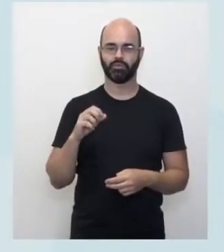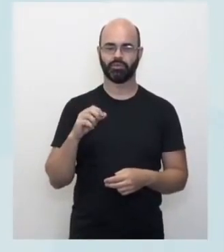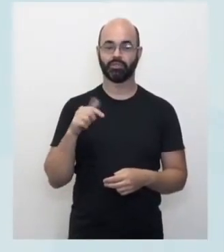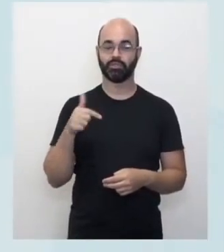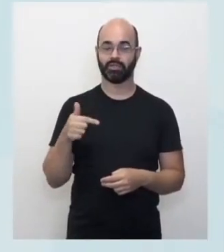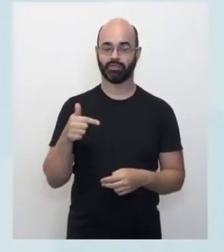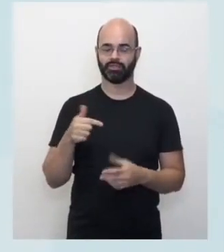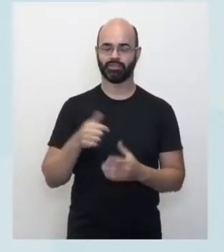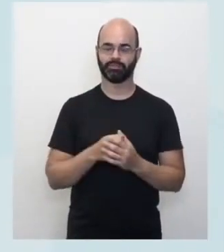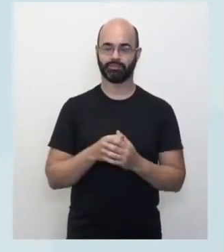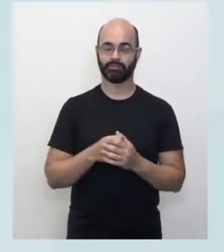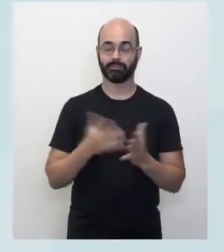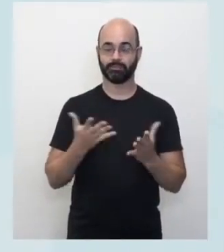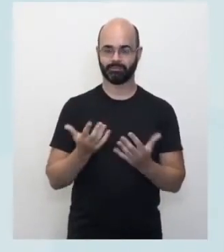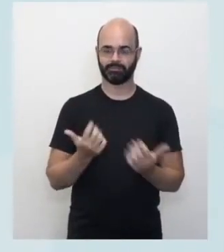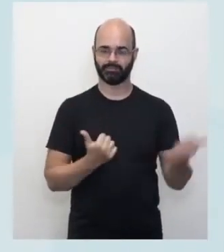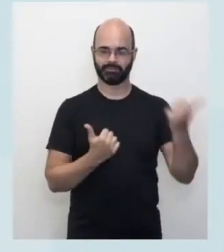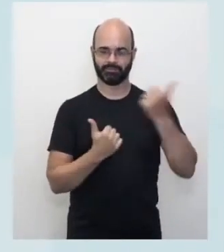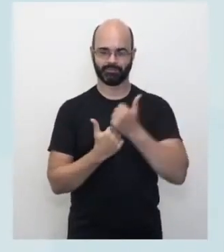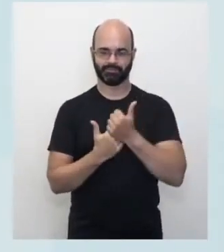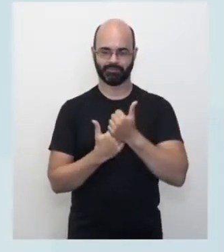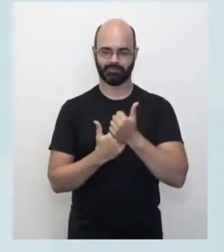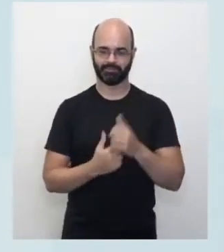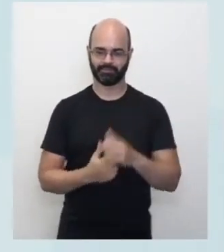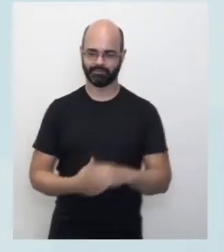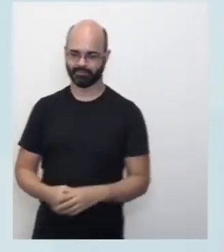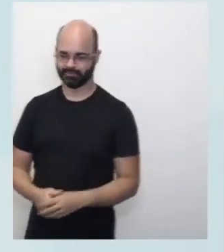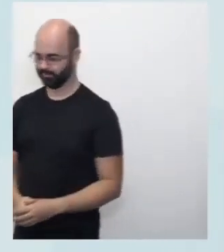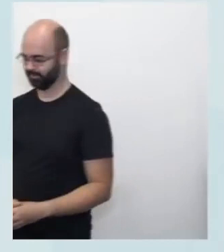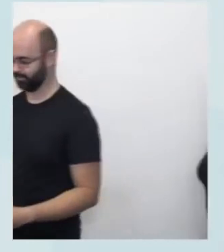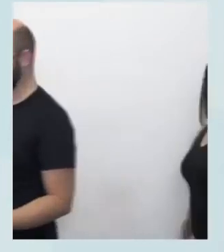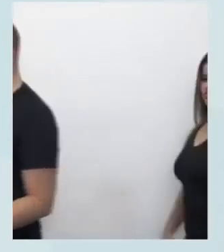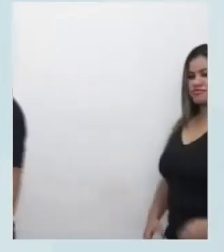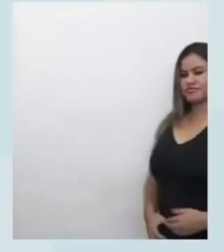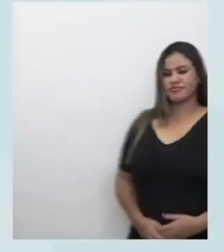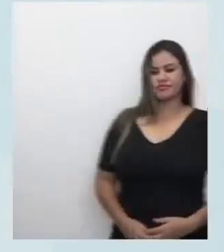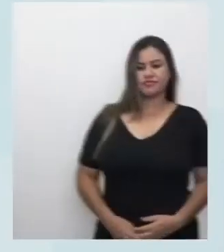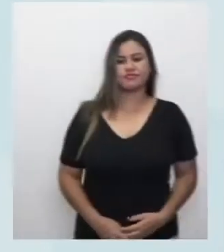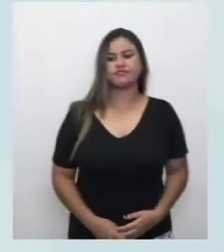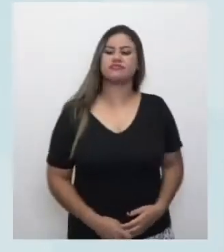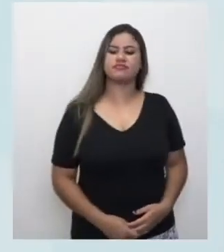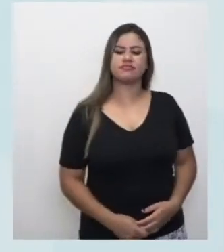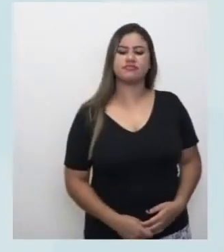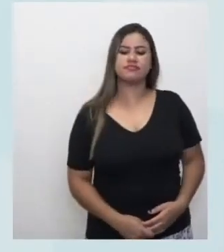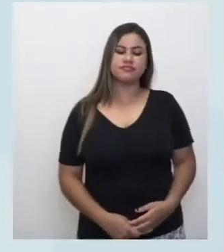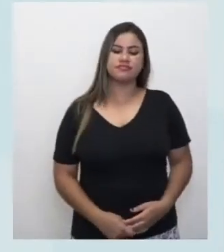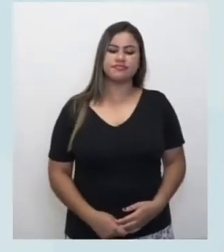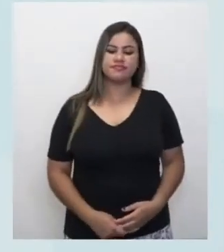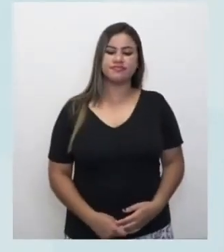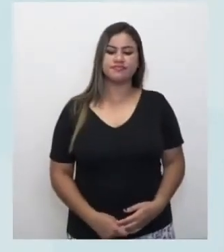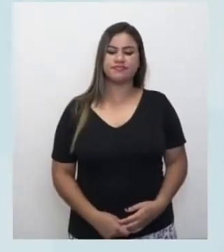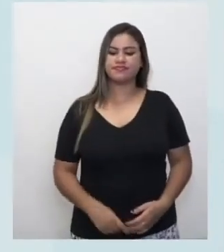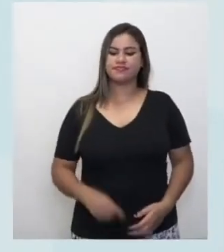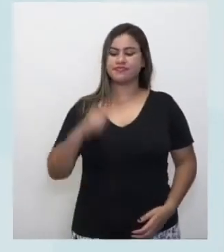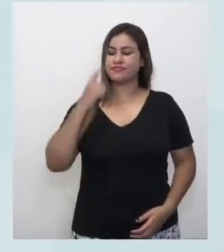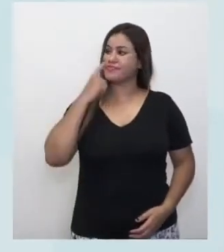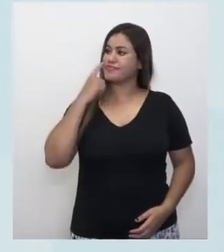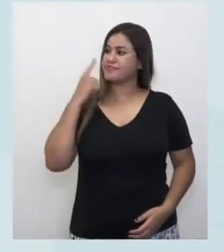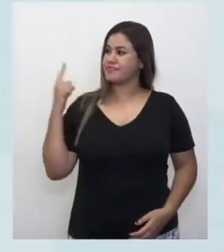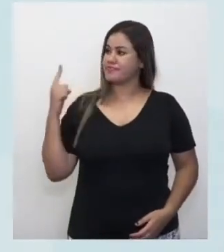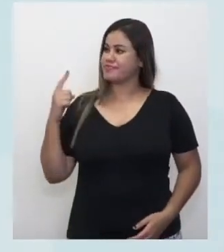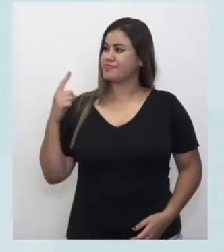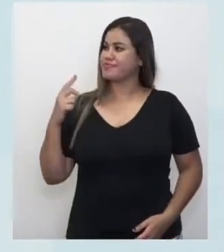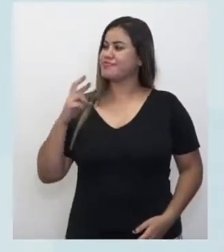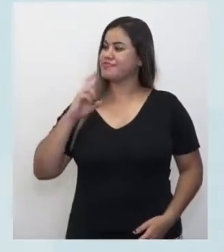226,727. Não vou precisar aumentar, porque a casa que vem em seguida é o número 4. Então, tá aqui a resolução para